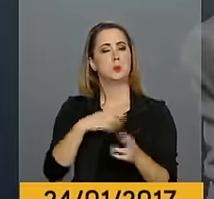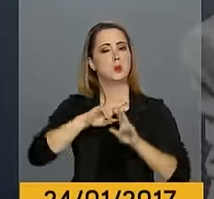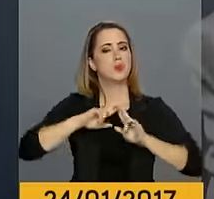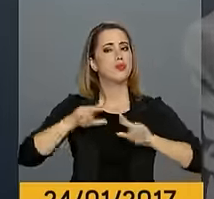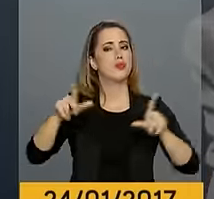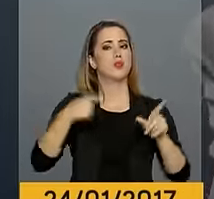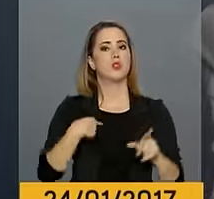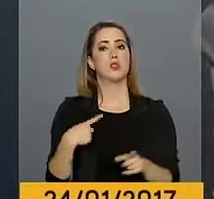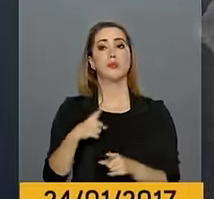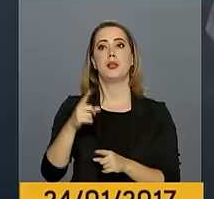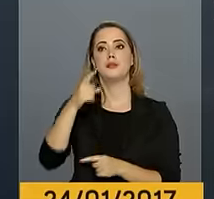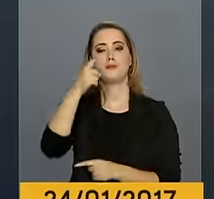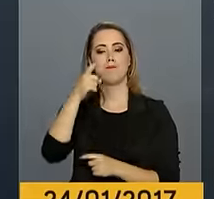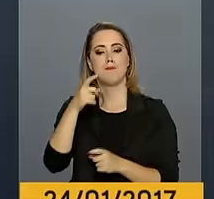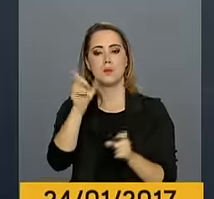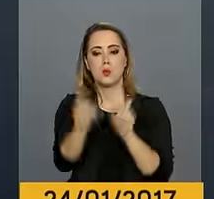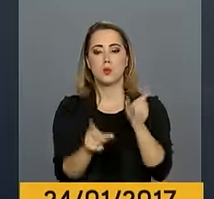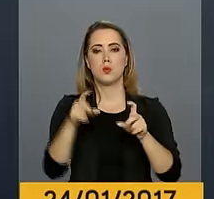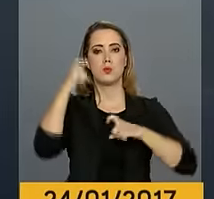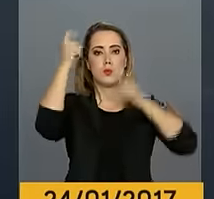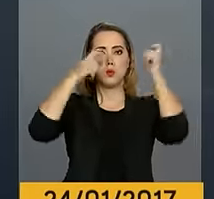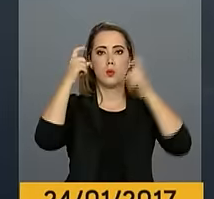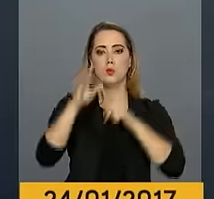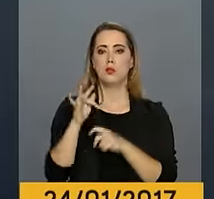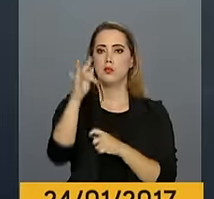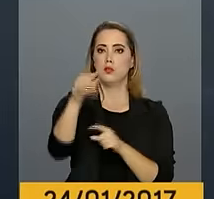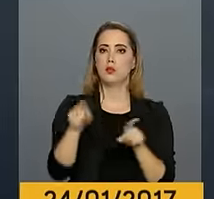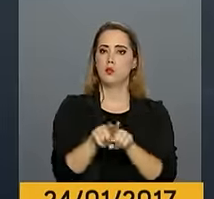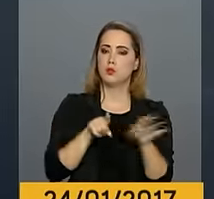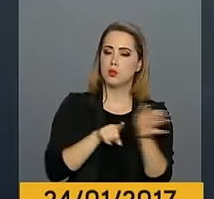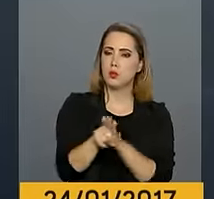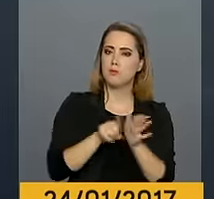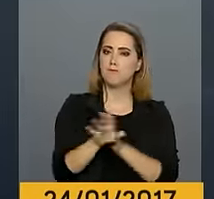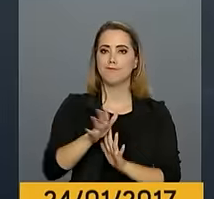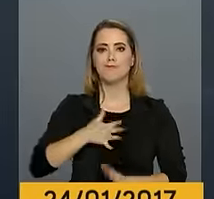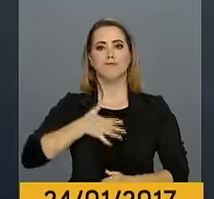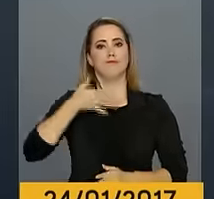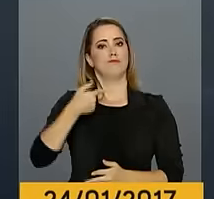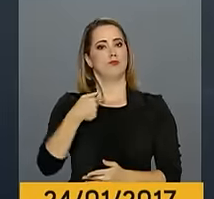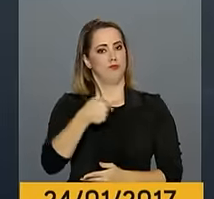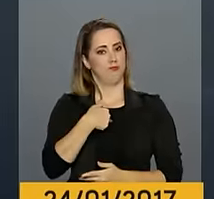preocupada com o futuro e preocupado com a pesquisa engrandece, digamos, o meu